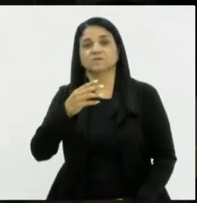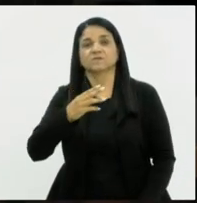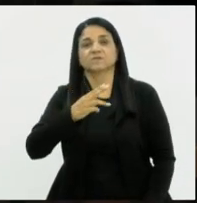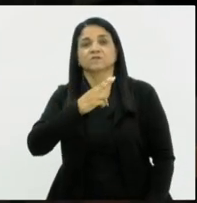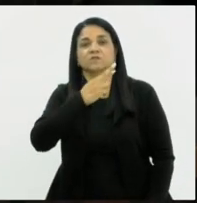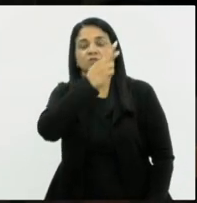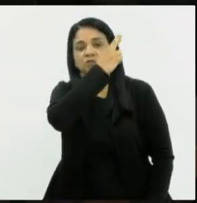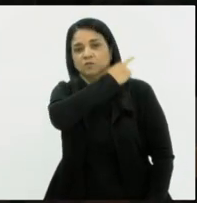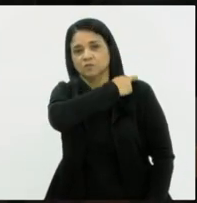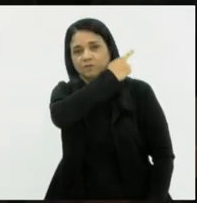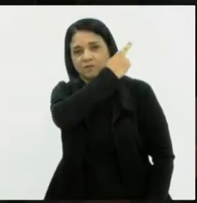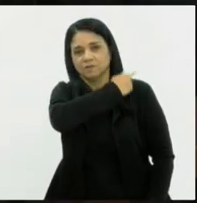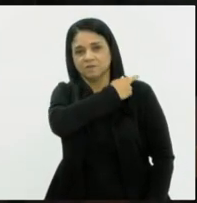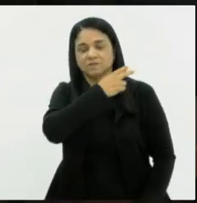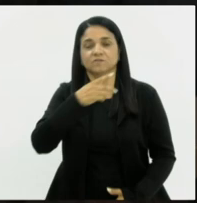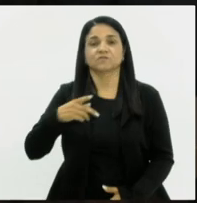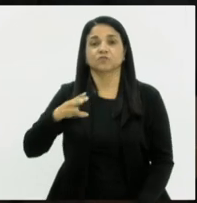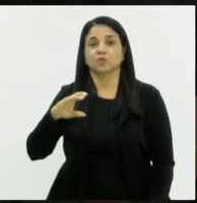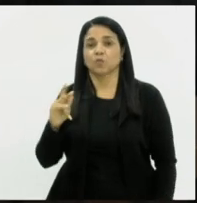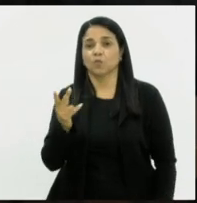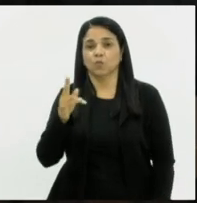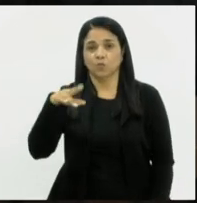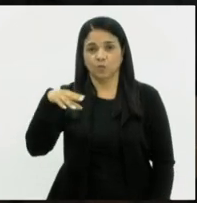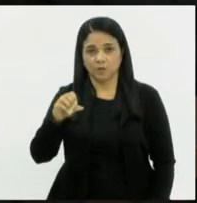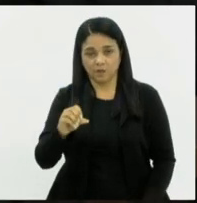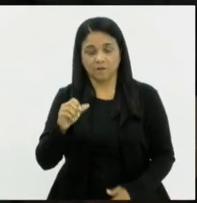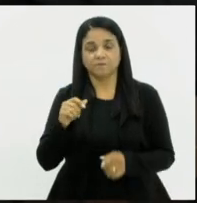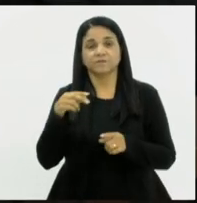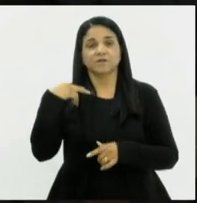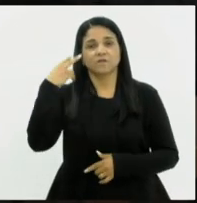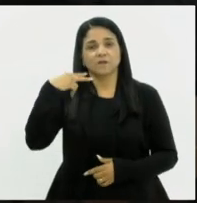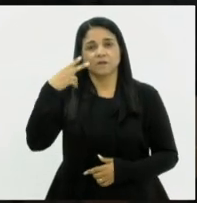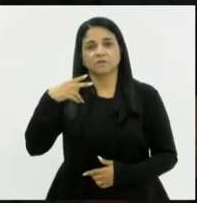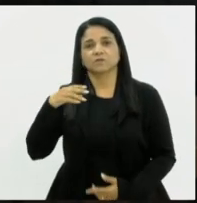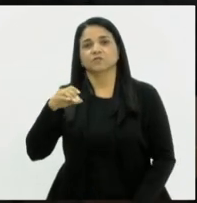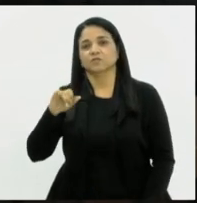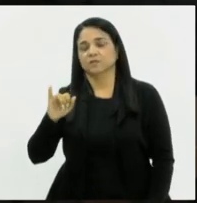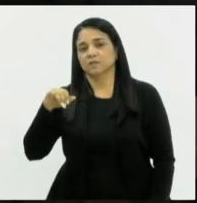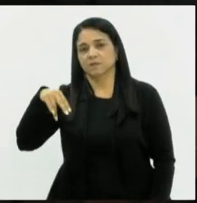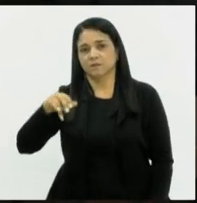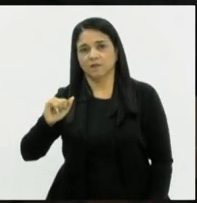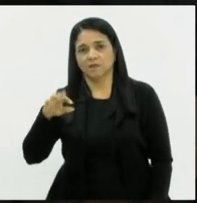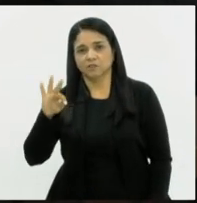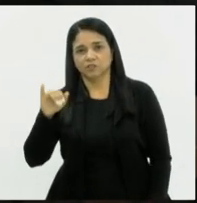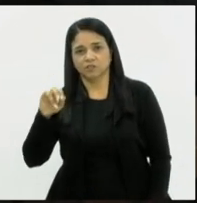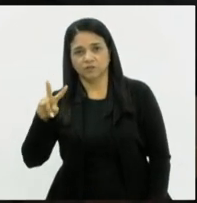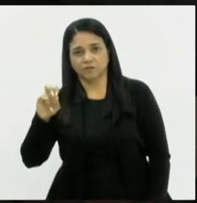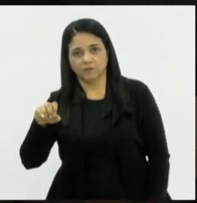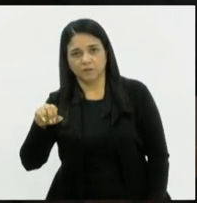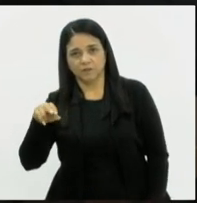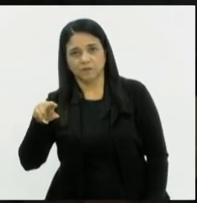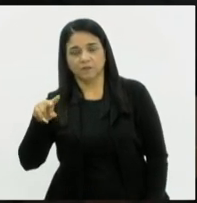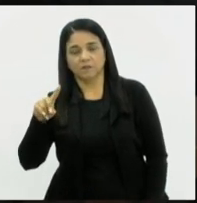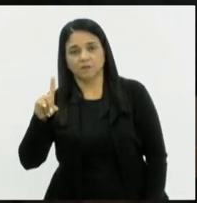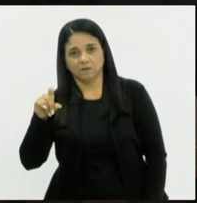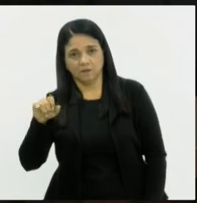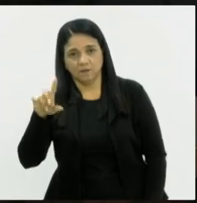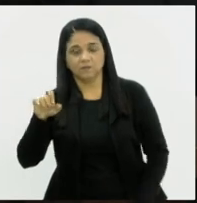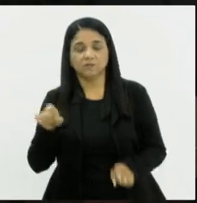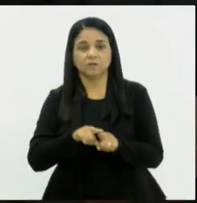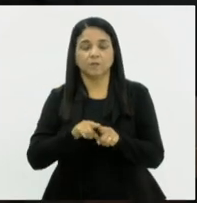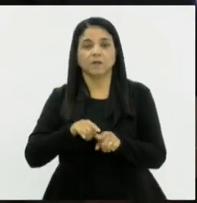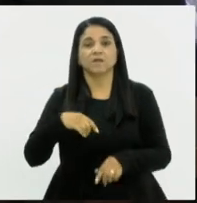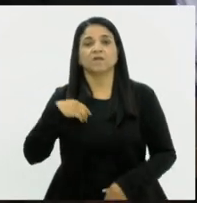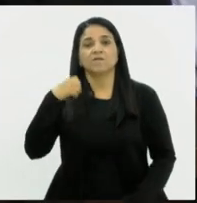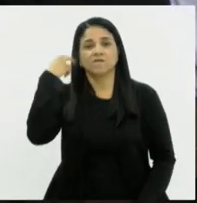o vereador de Natividade. Quero agradecer também a presença aqui do Júlio Puy, vereador de